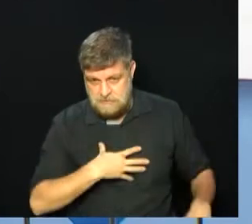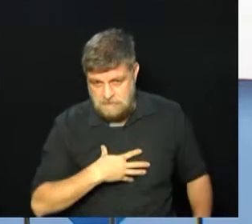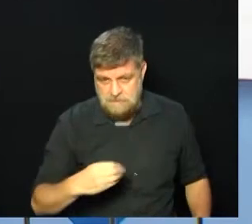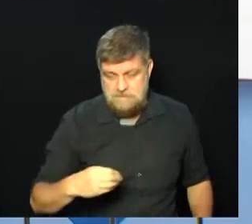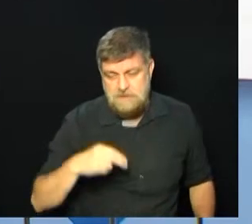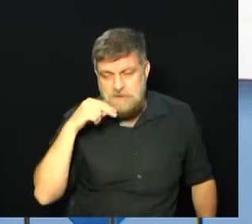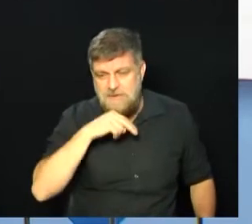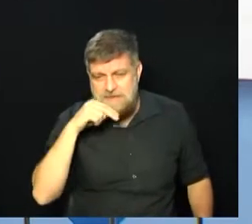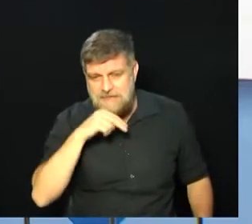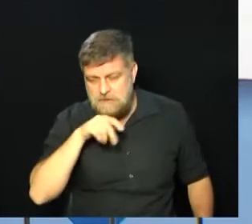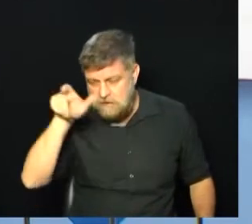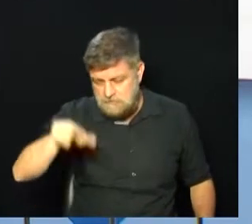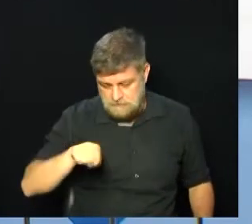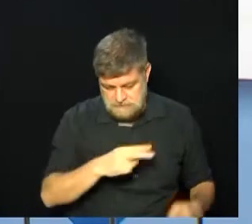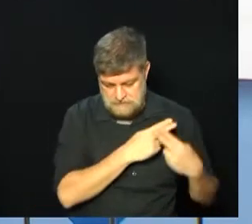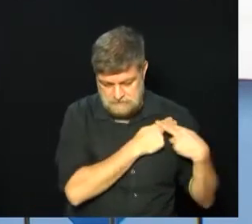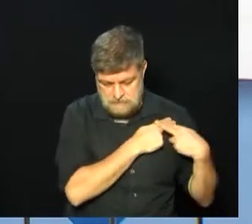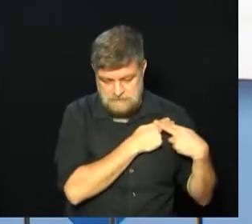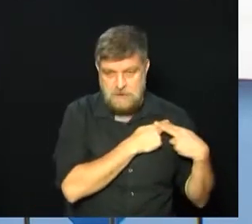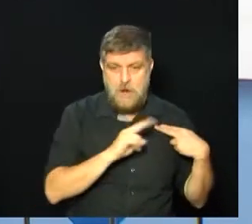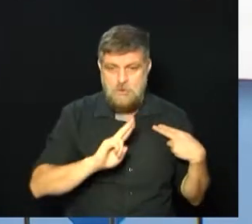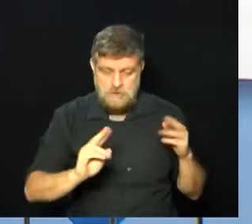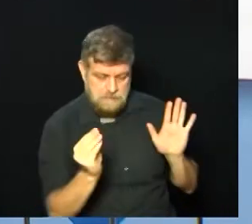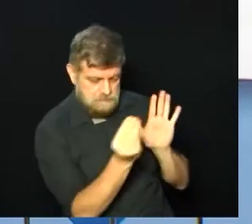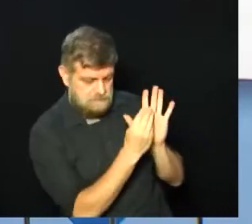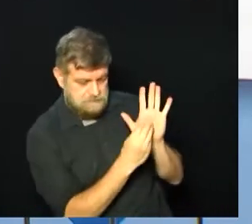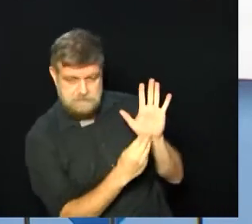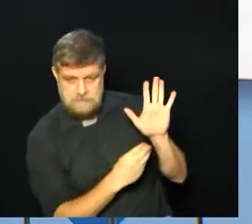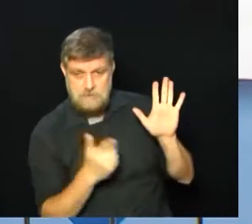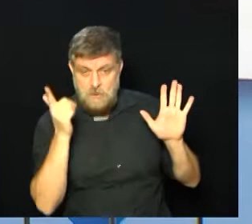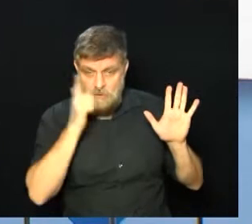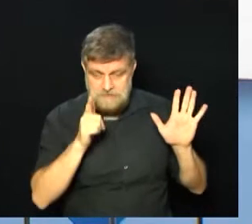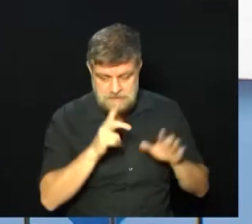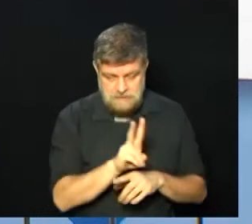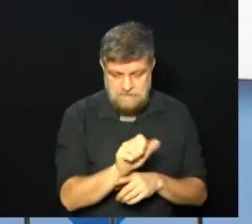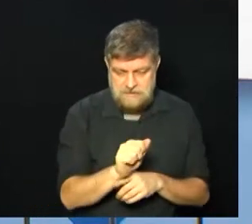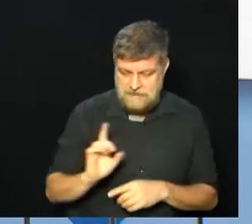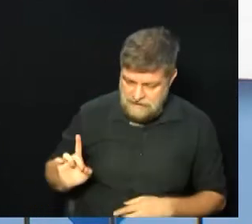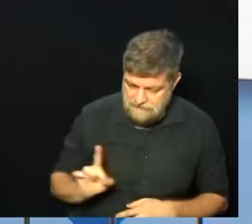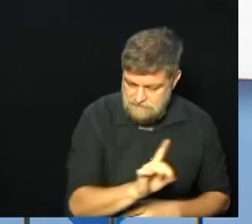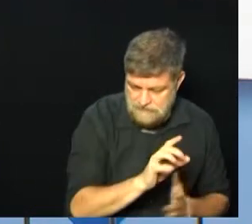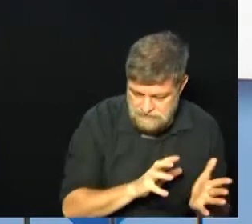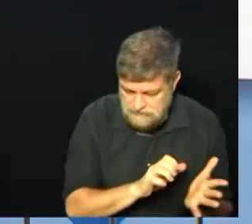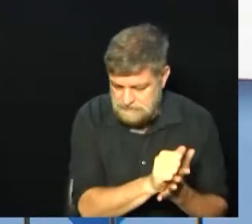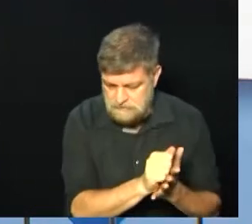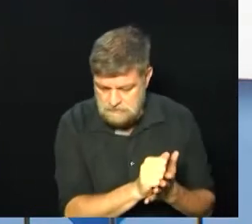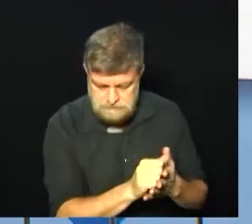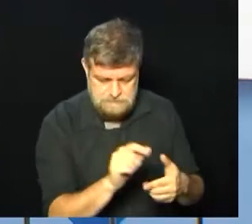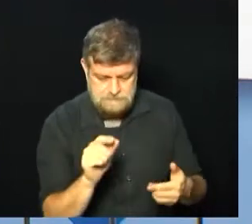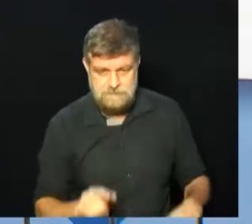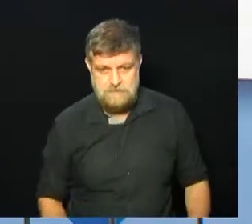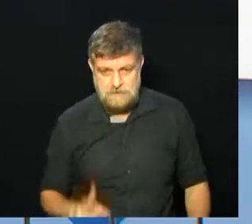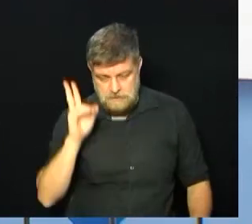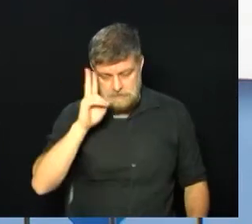o seu neto alguém que você seja responsável está enquadrado conseguiu a vaga e Corra para fazer a matrícula a gente